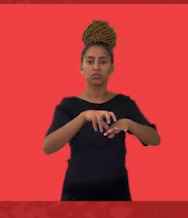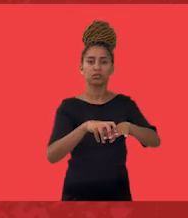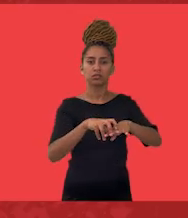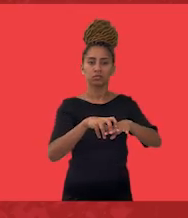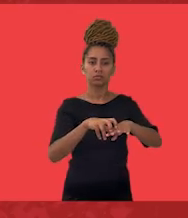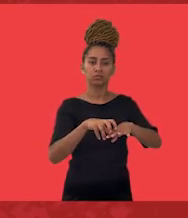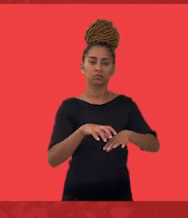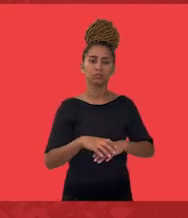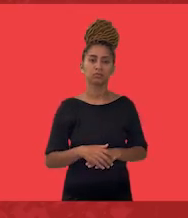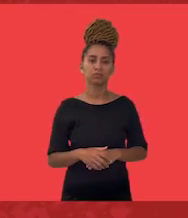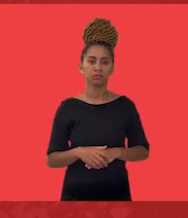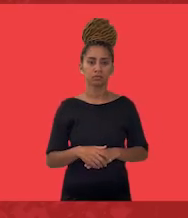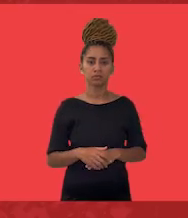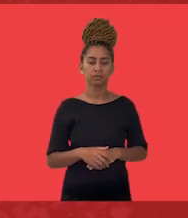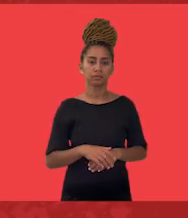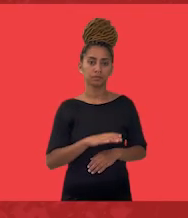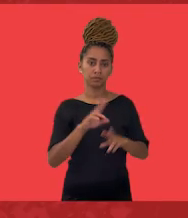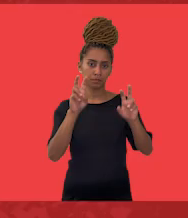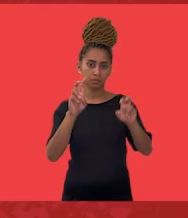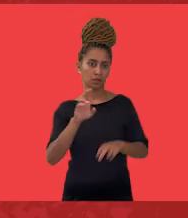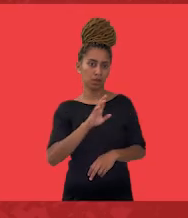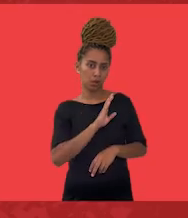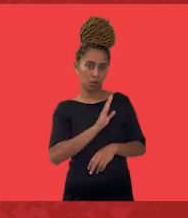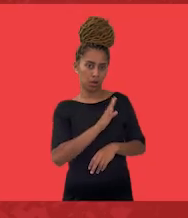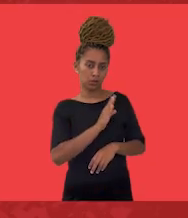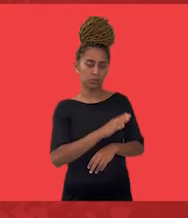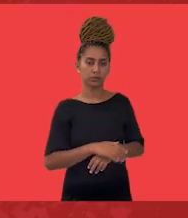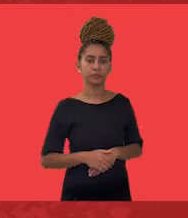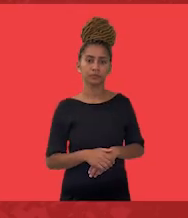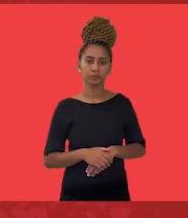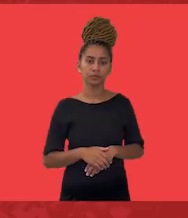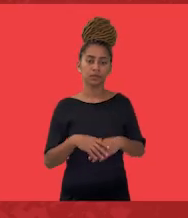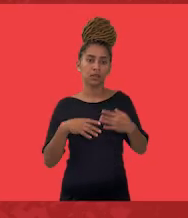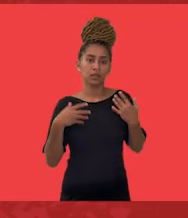Sozinha, como uma aranha que tece